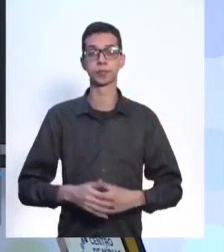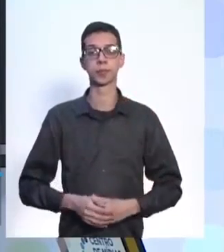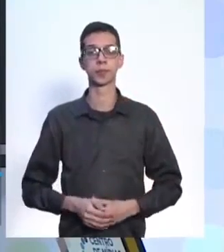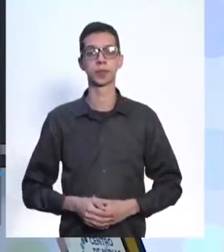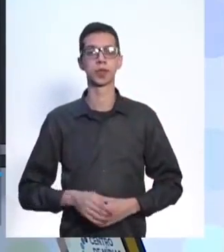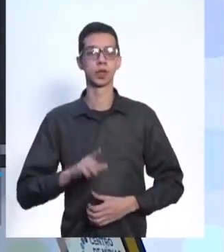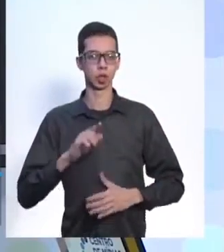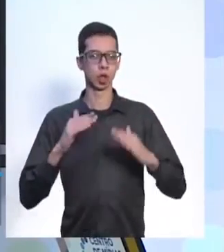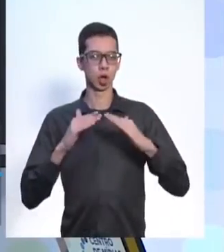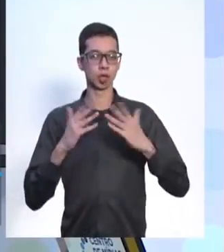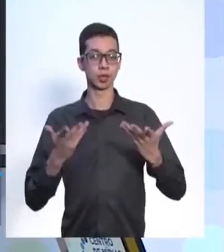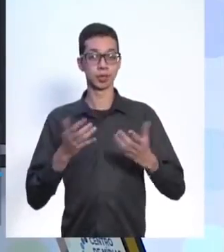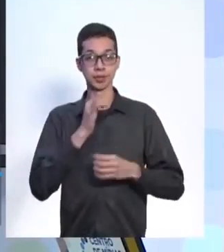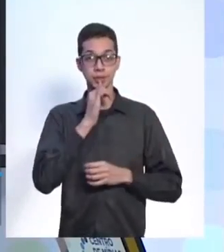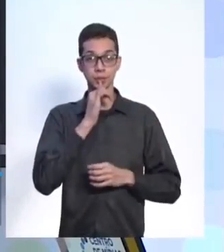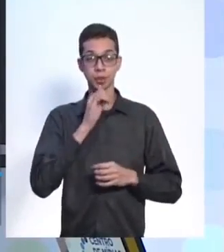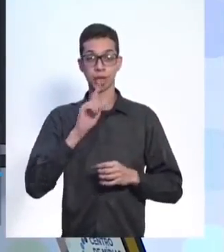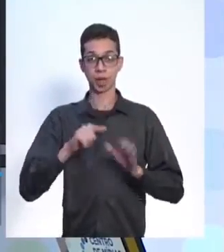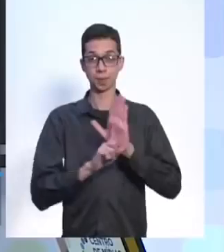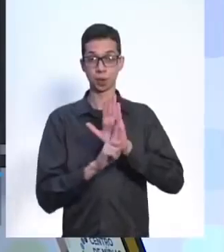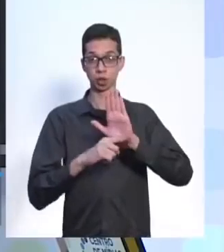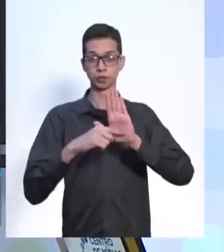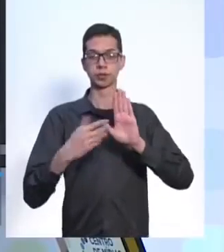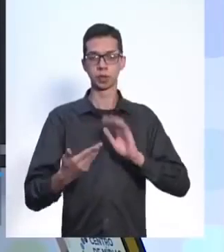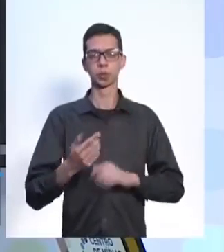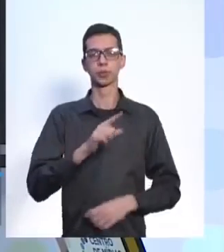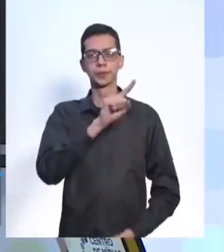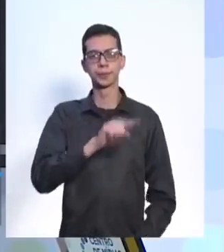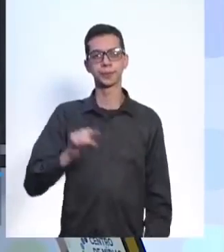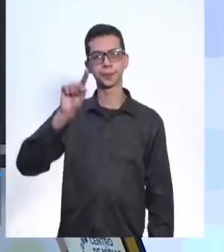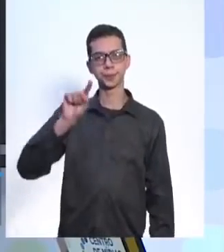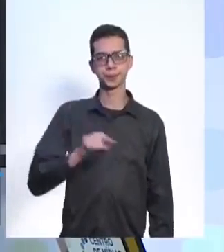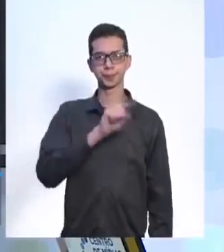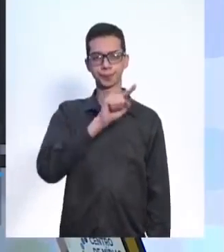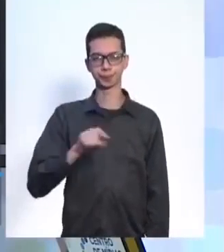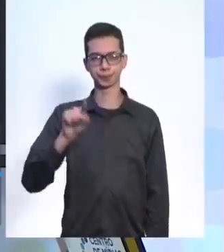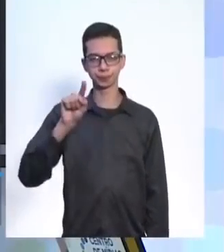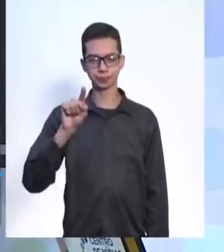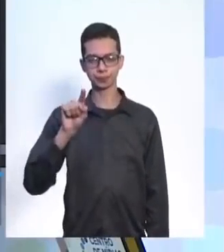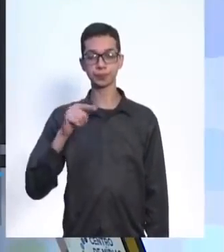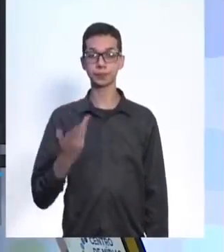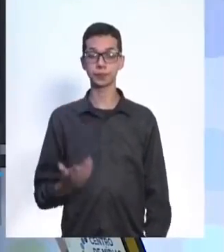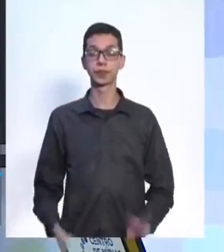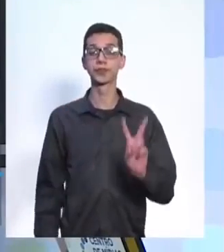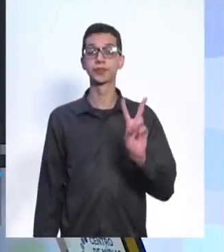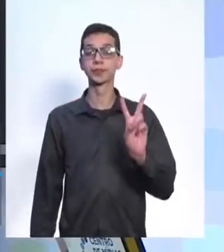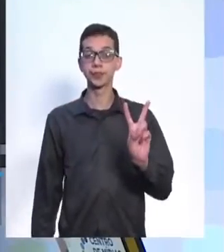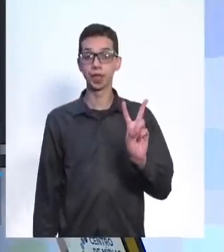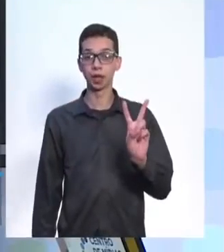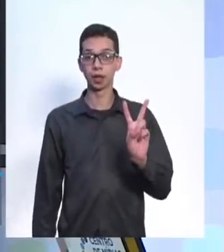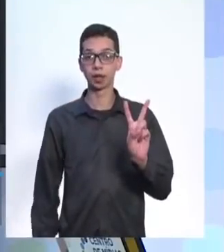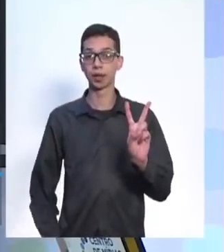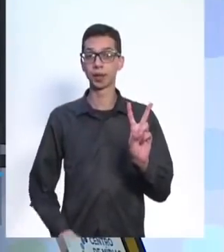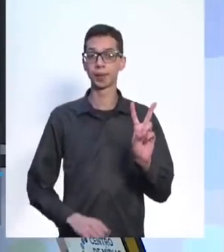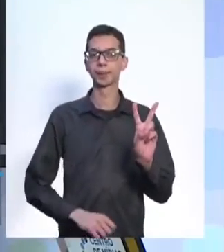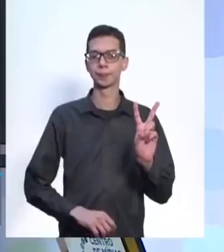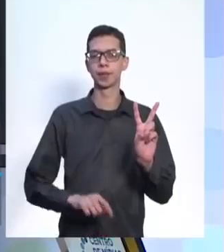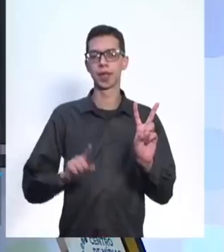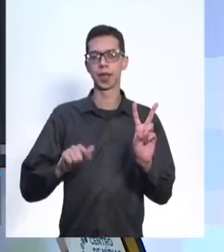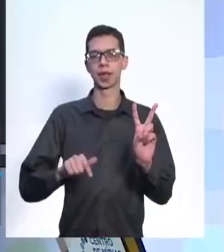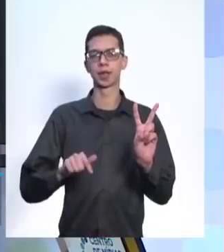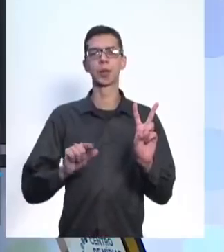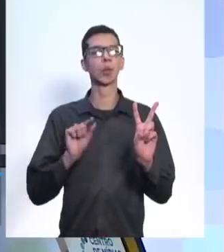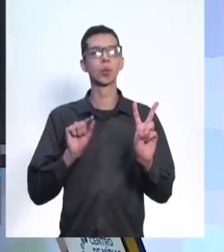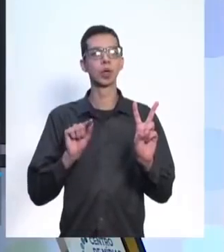concavidade está virada para cima? Se a concavidade está virada para cima, o vértice é ponto de mínimo. Então, vou escrever